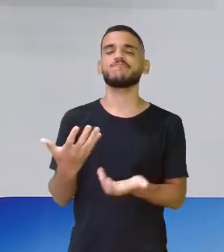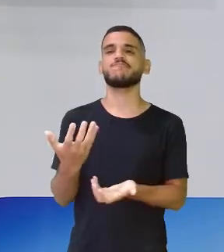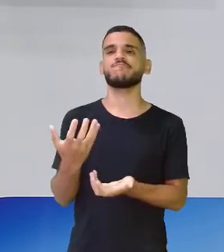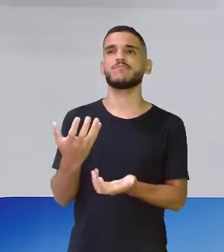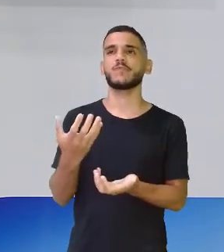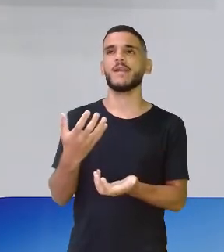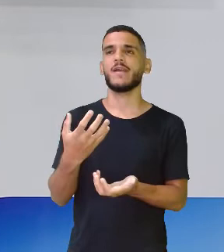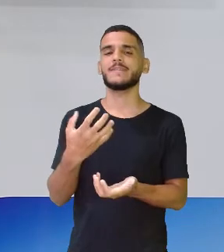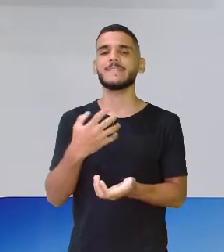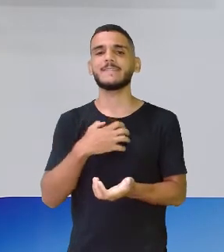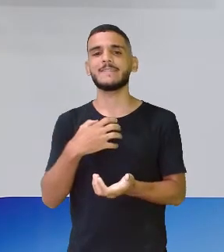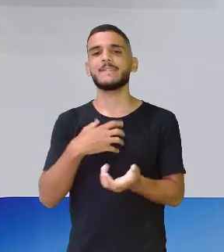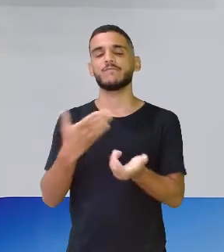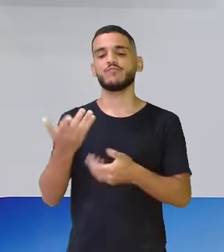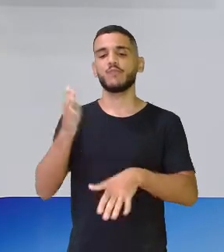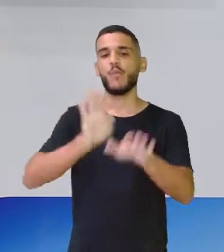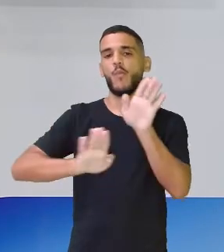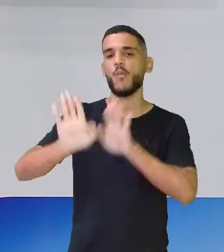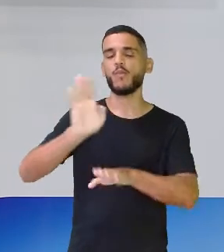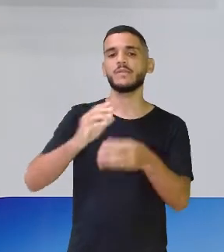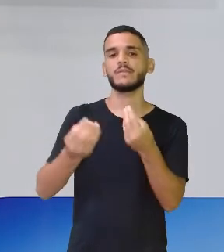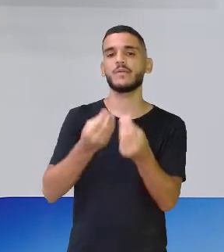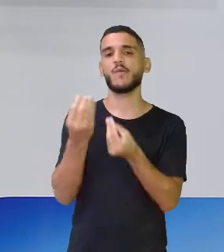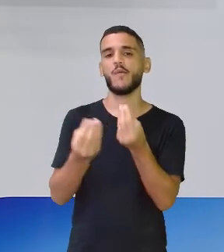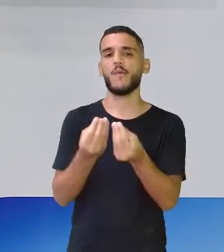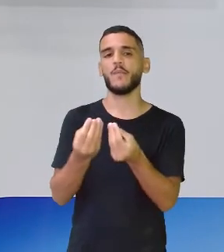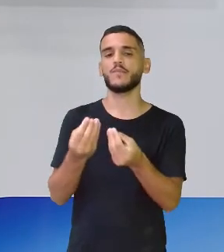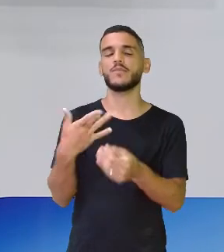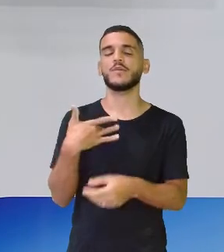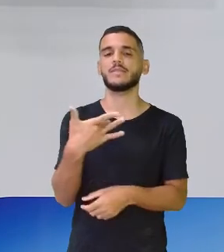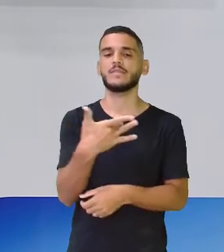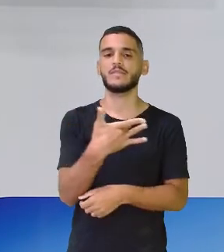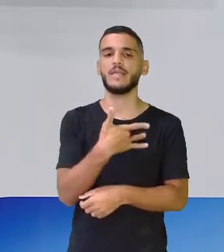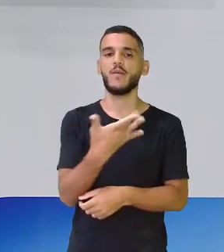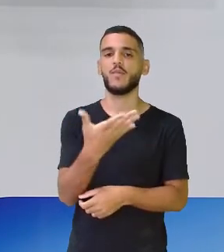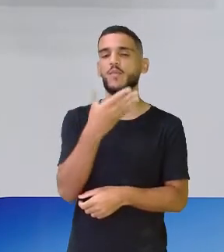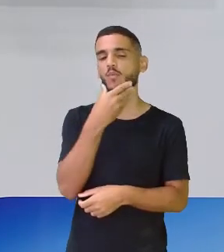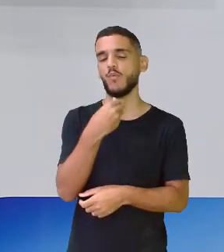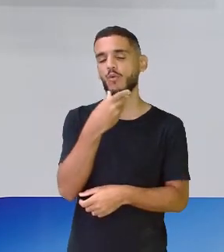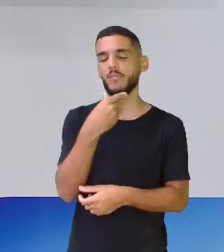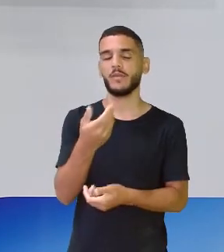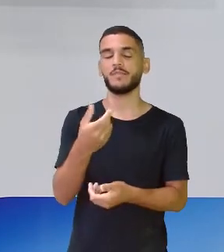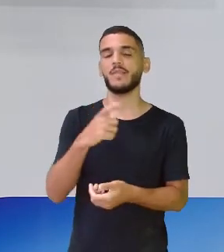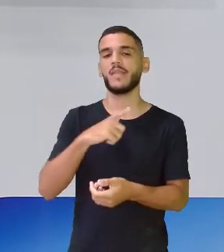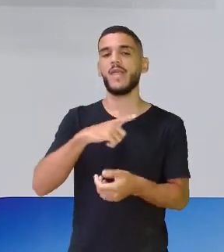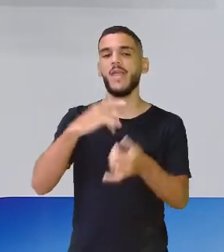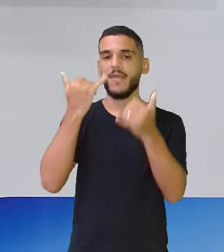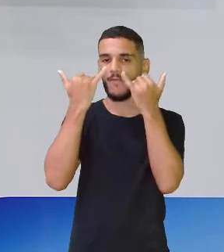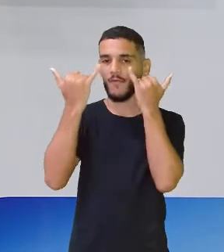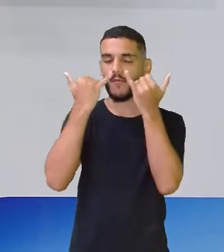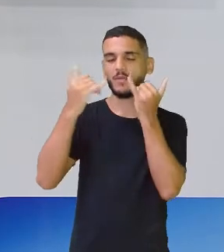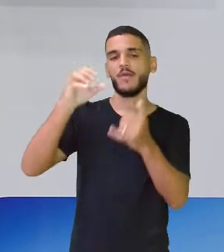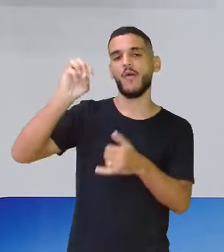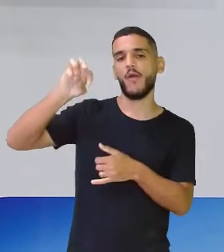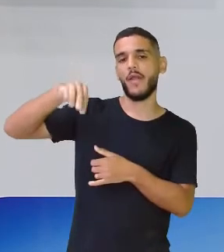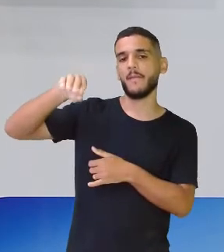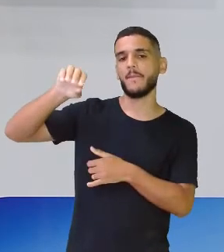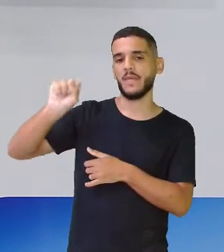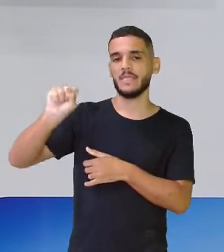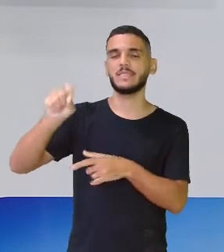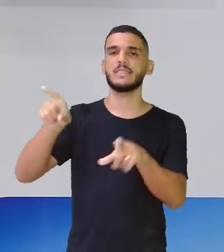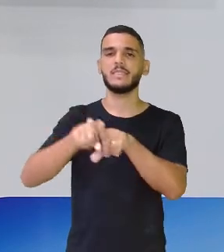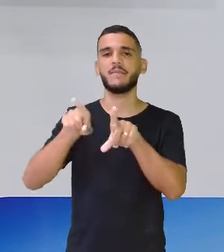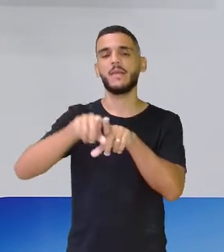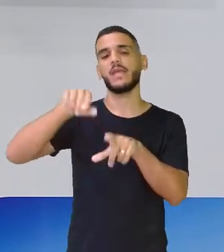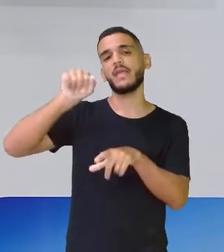cuidado com a saúde masculina. E aí, eu peguei as informações da Organização Mundial da Saúde e do nosso